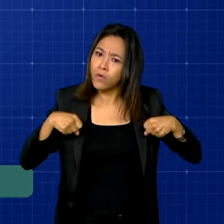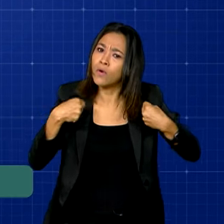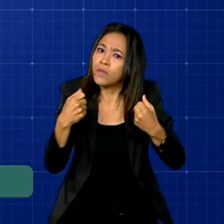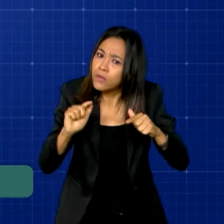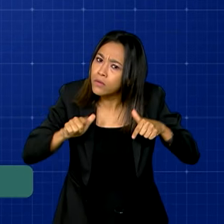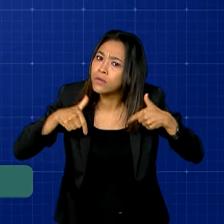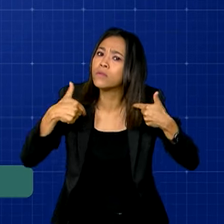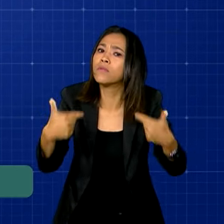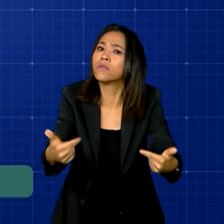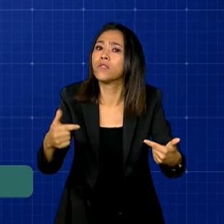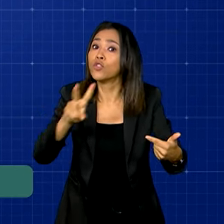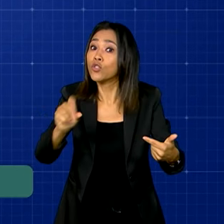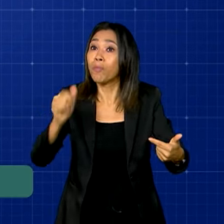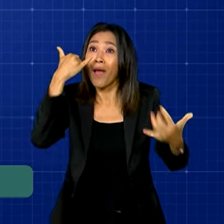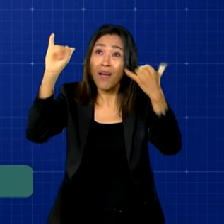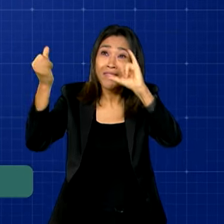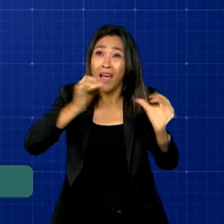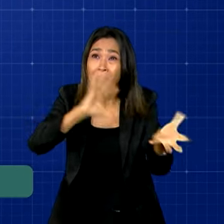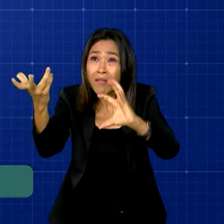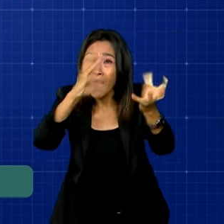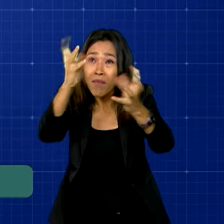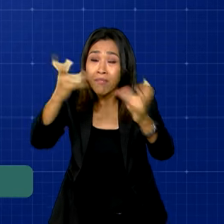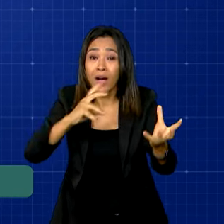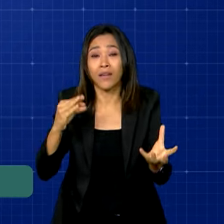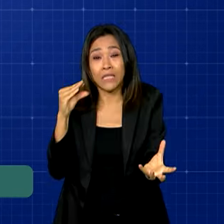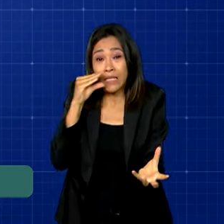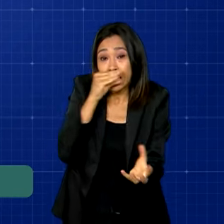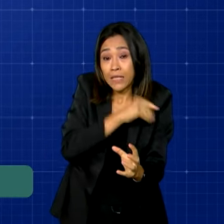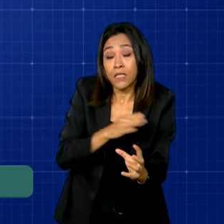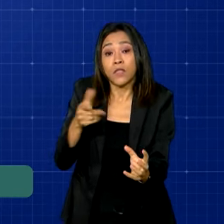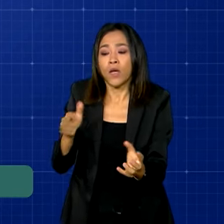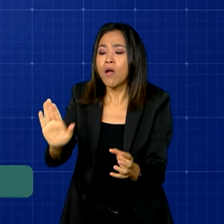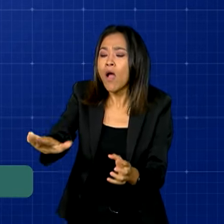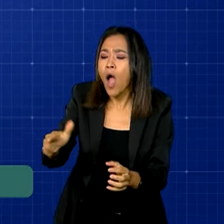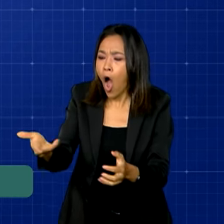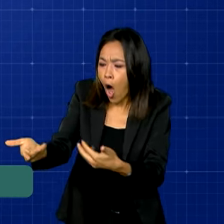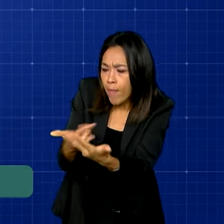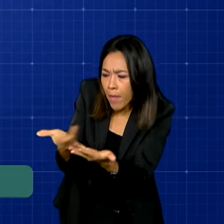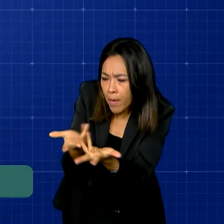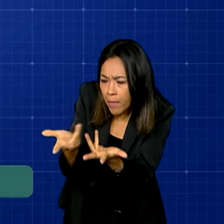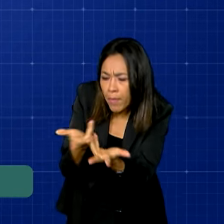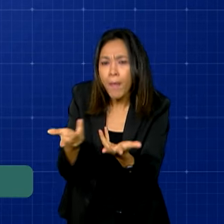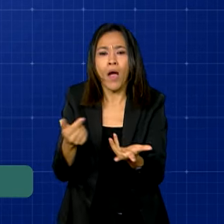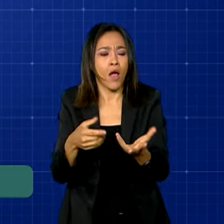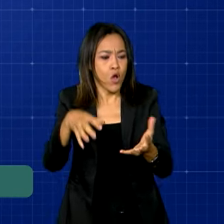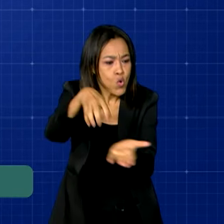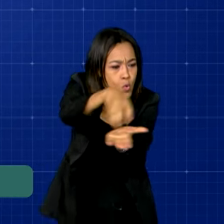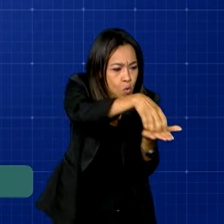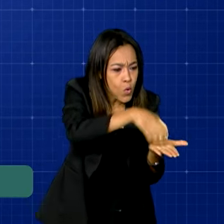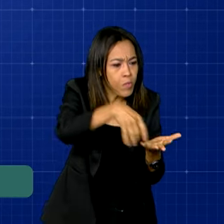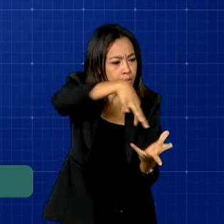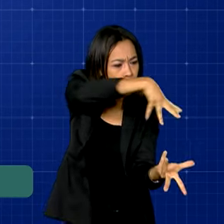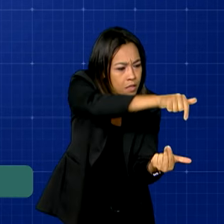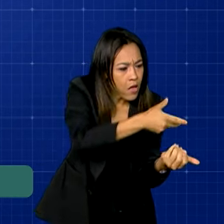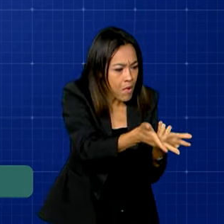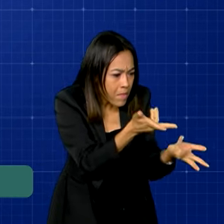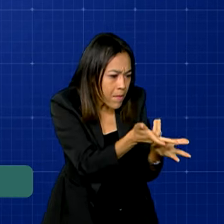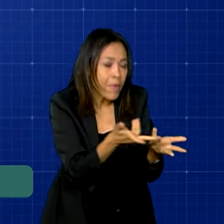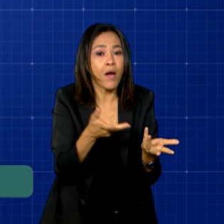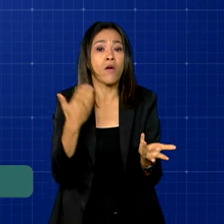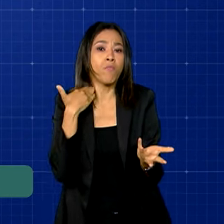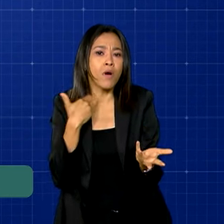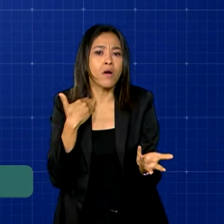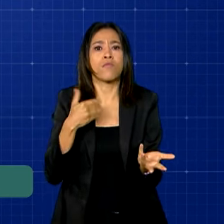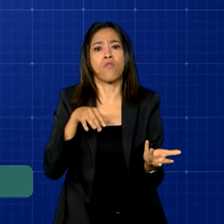contra a mudança do clima. O objetivo é sensibilizar governos, organizações internacionais e instituições financeiras